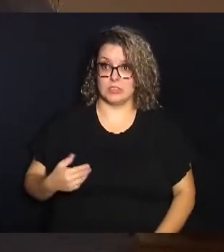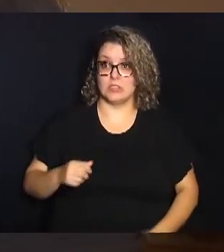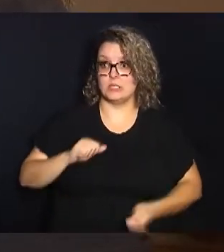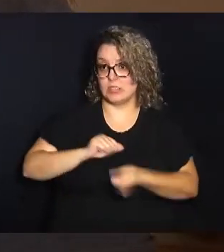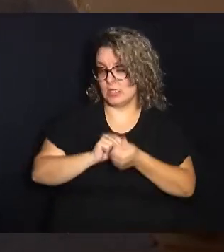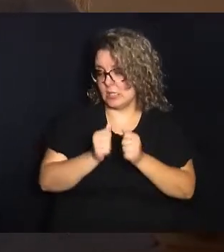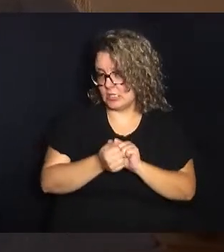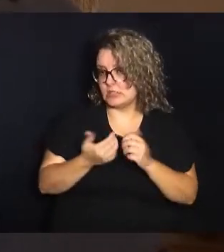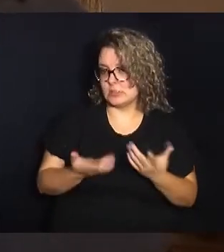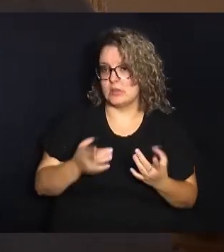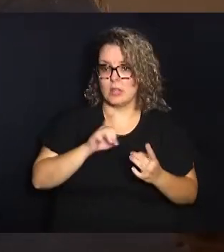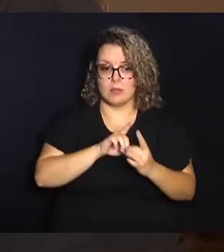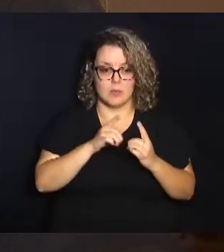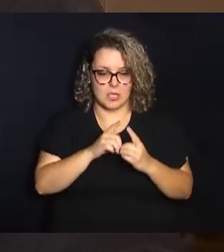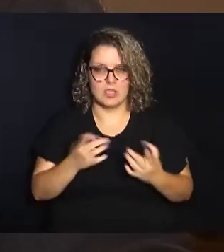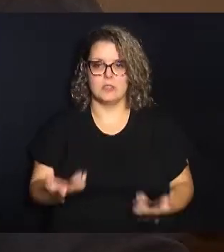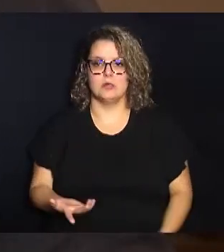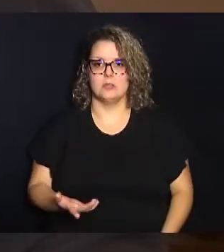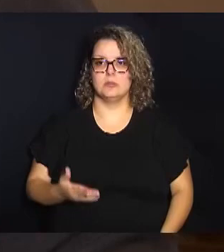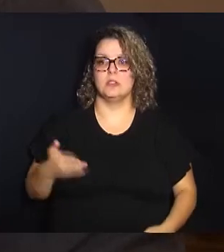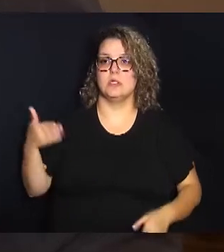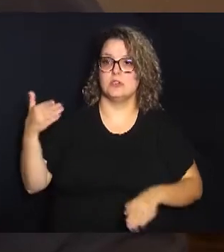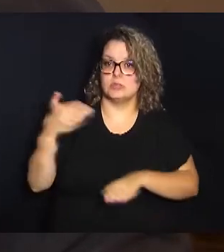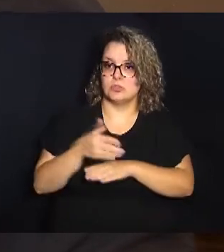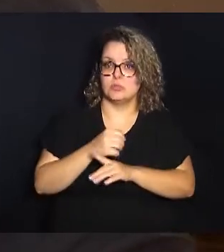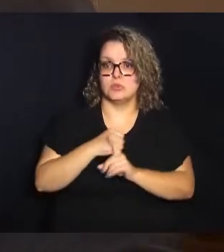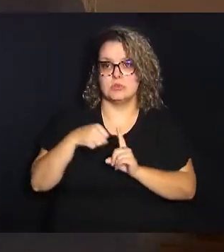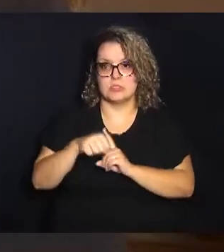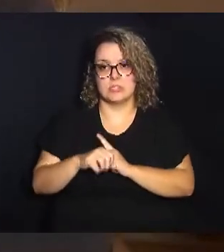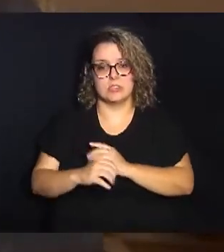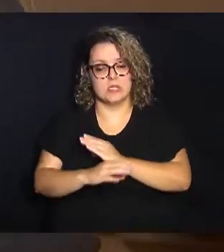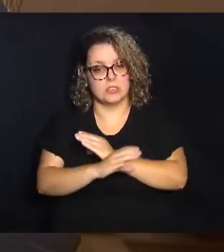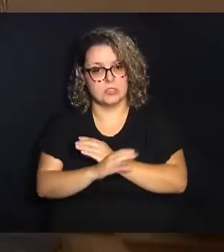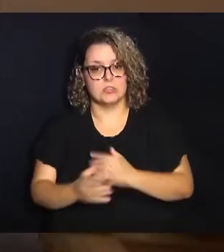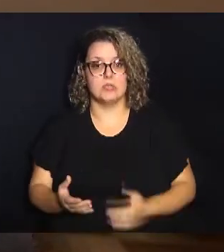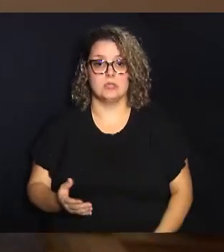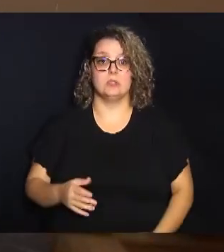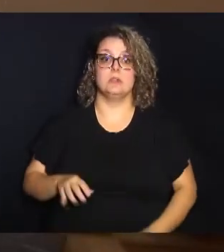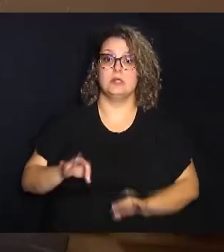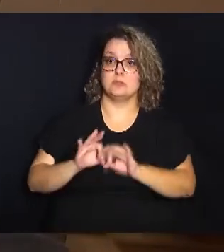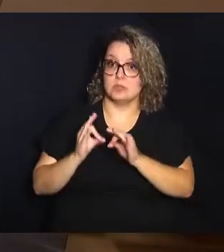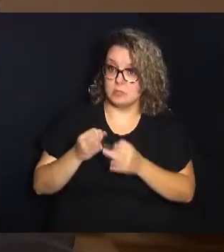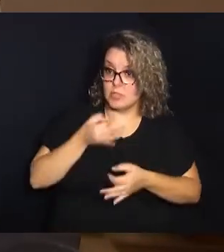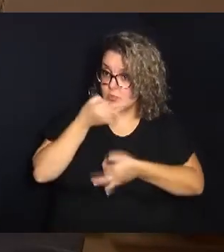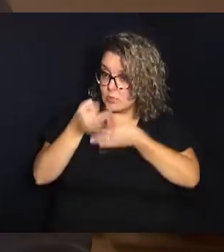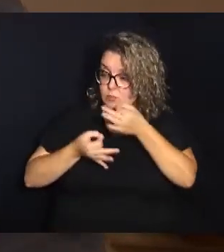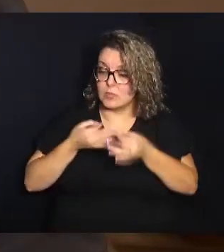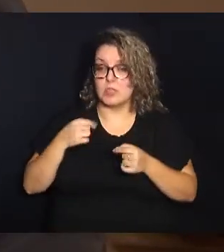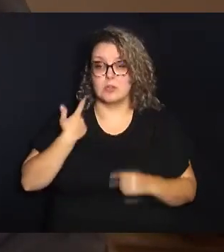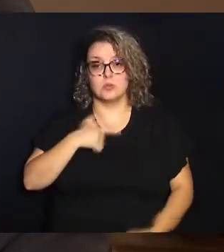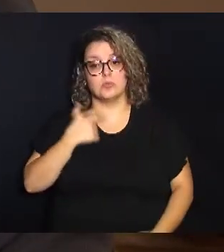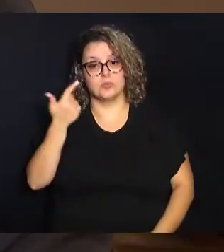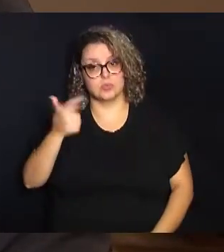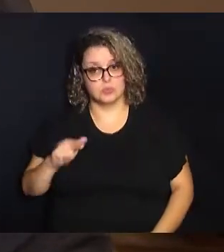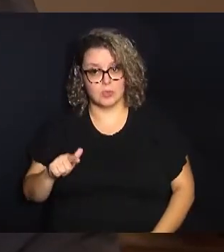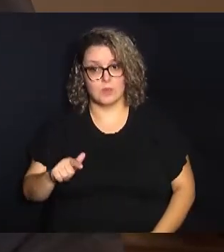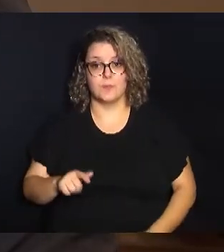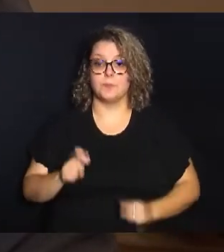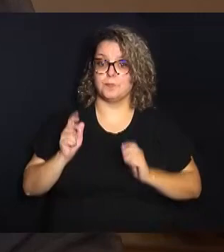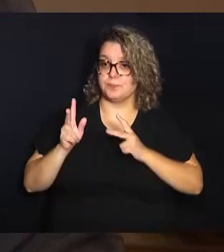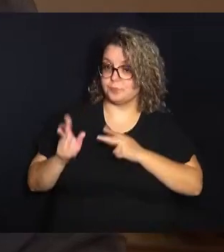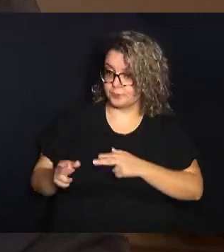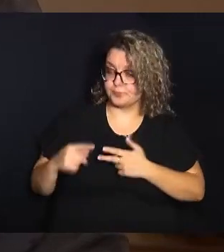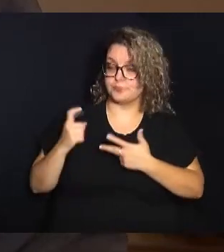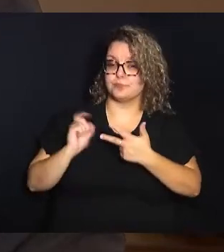pública prevê isso. Então, a participação da sociedade civil, das famílias poderem participar, dar a sua opinião é fundamental para que a gente possa continuar,